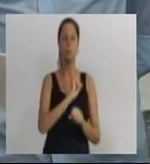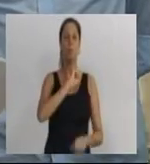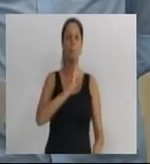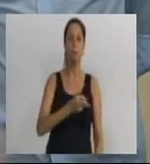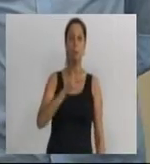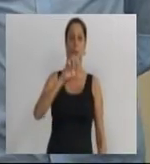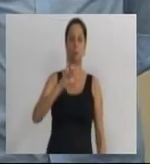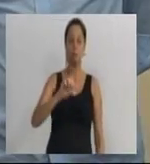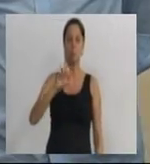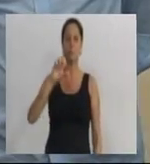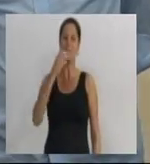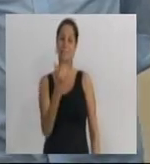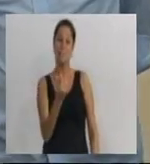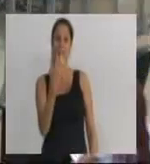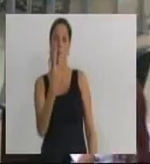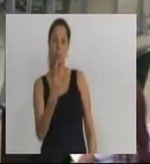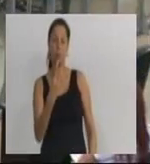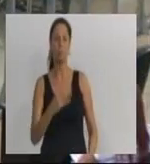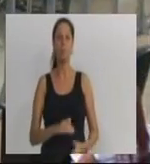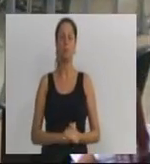novembro de 1974.